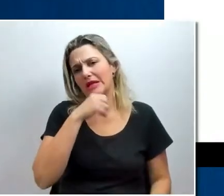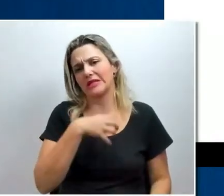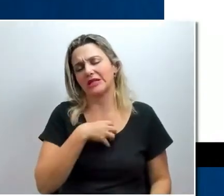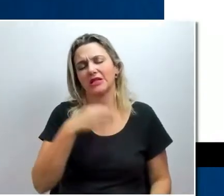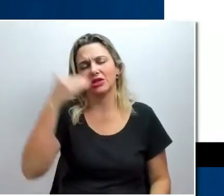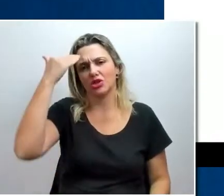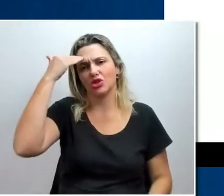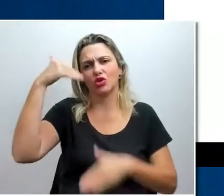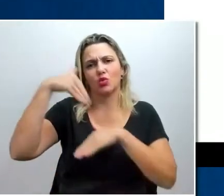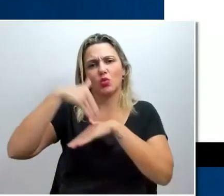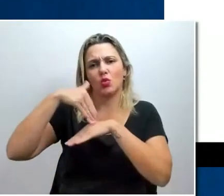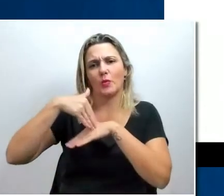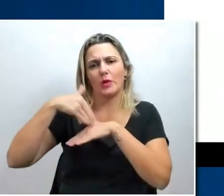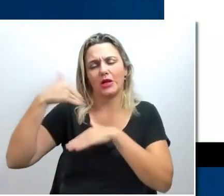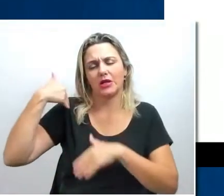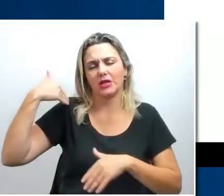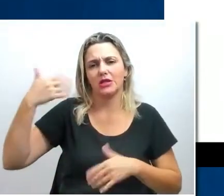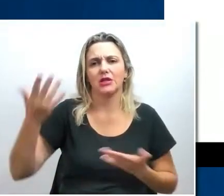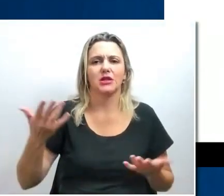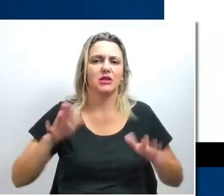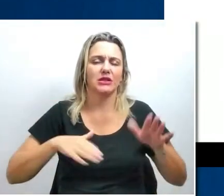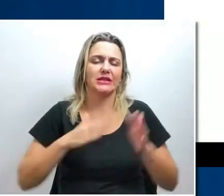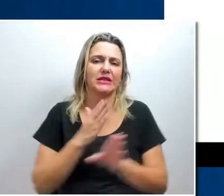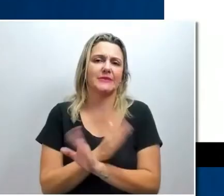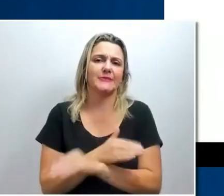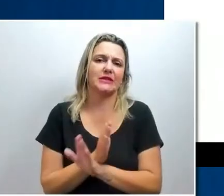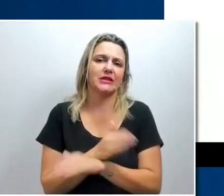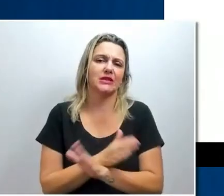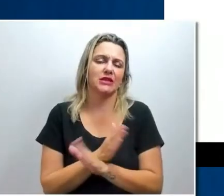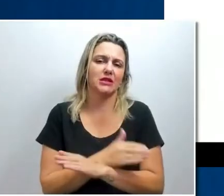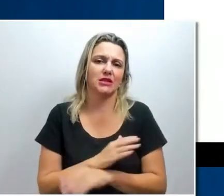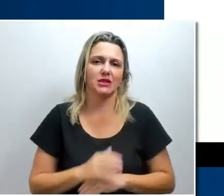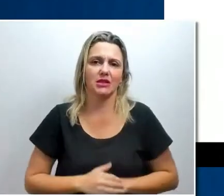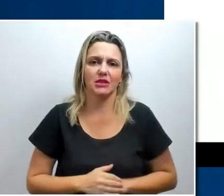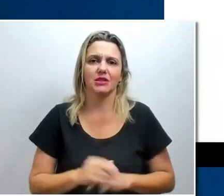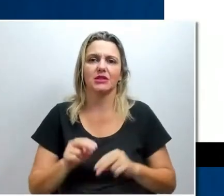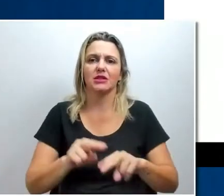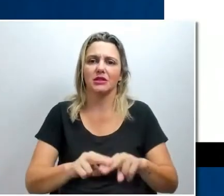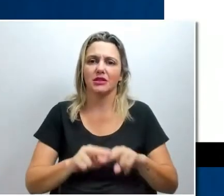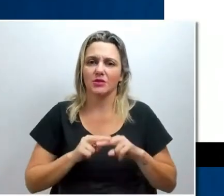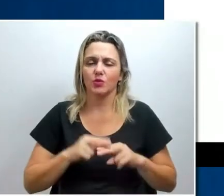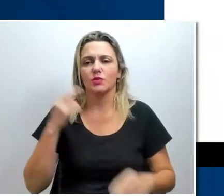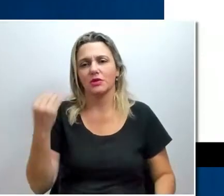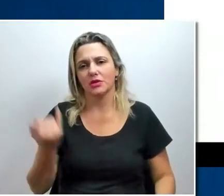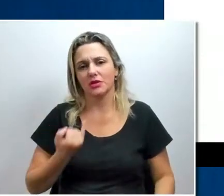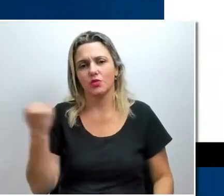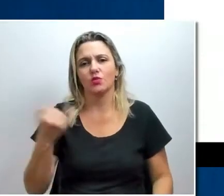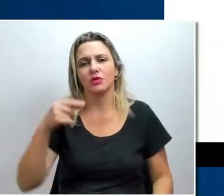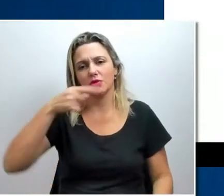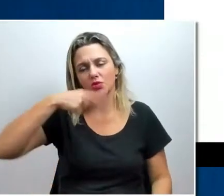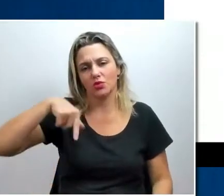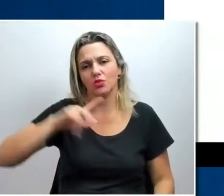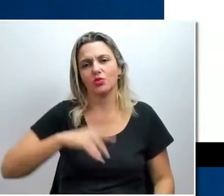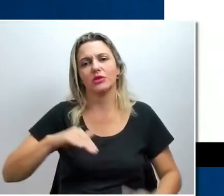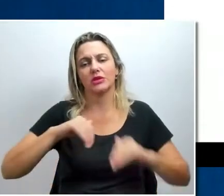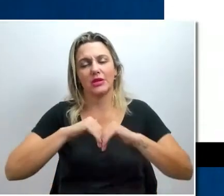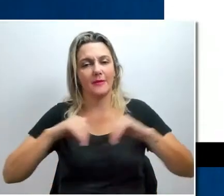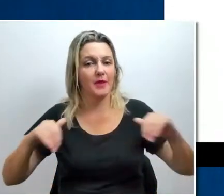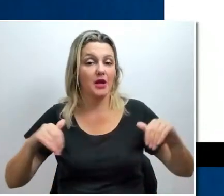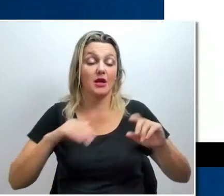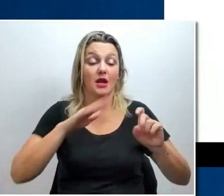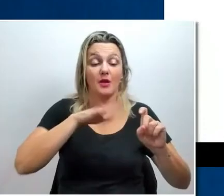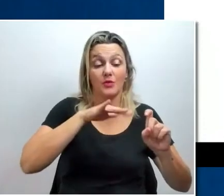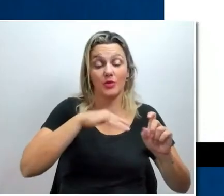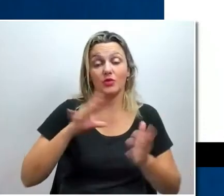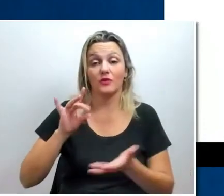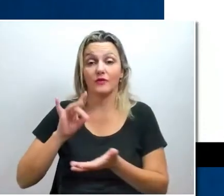muitas vezes, perdidas. Né? Então, por isso é que é importante nós separarmos o que é mito da verdade, porque a